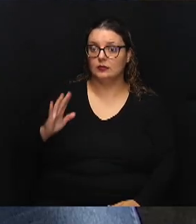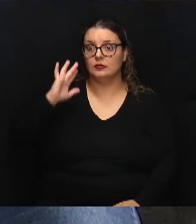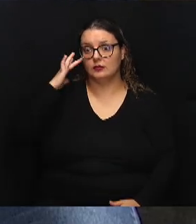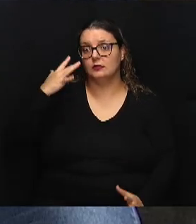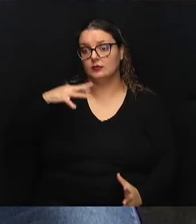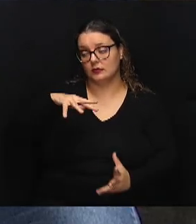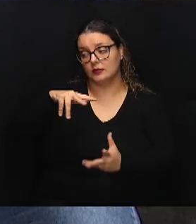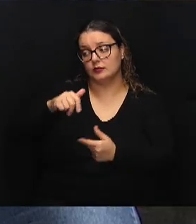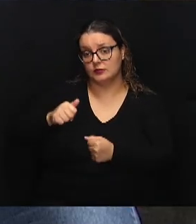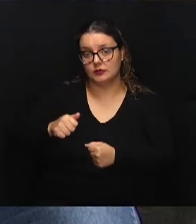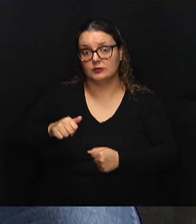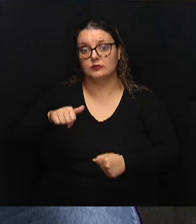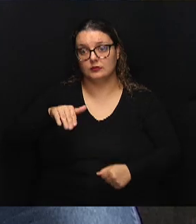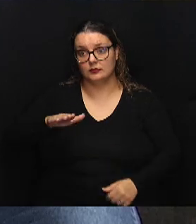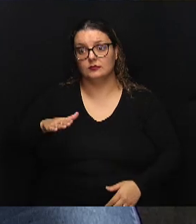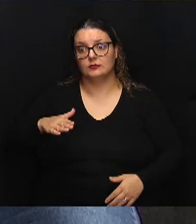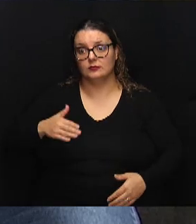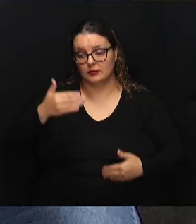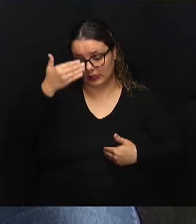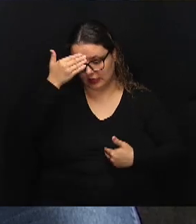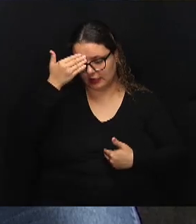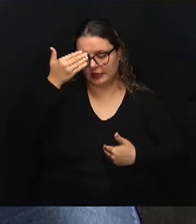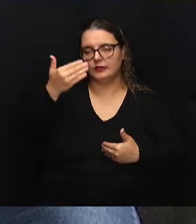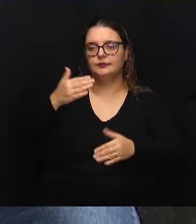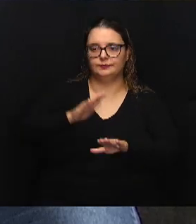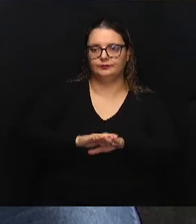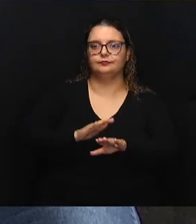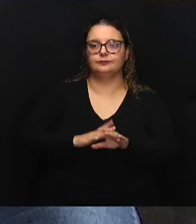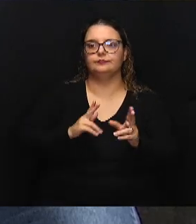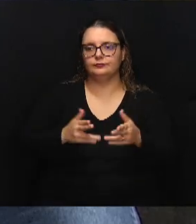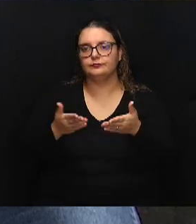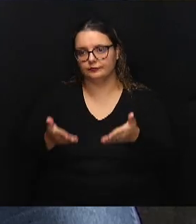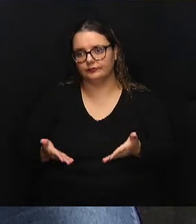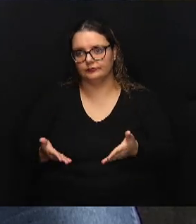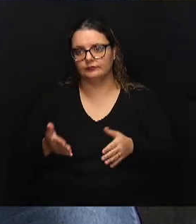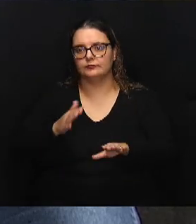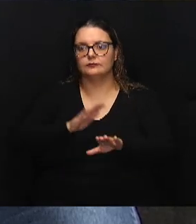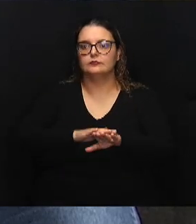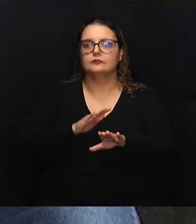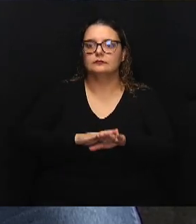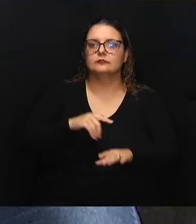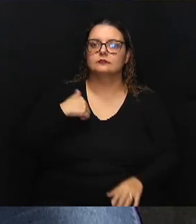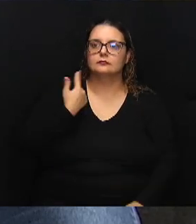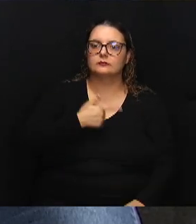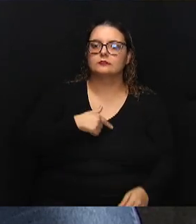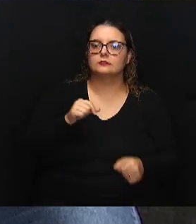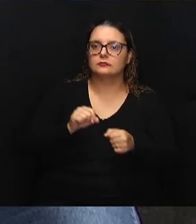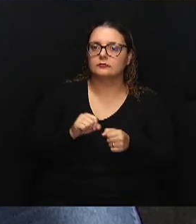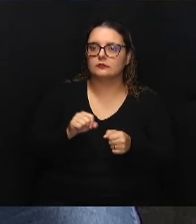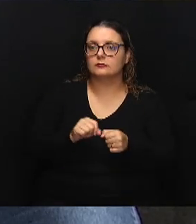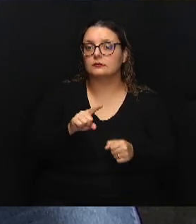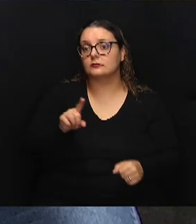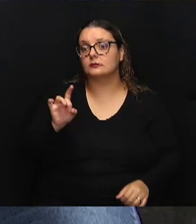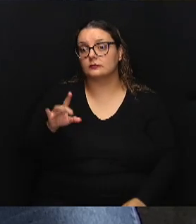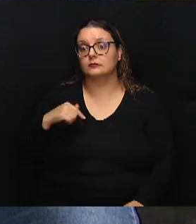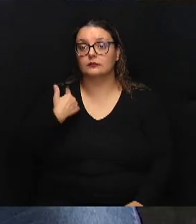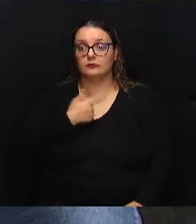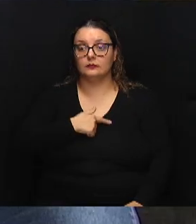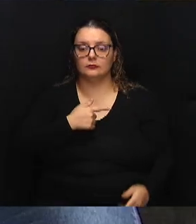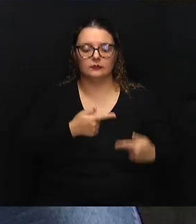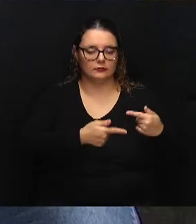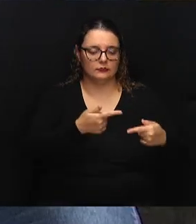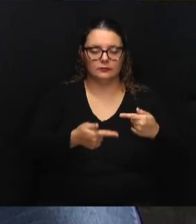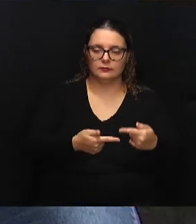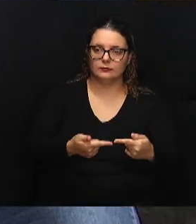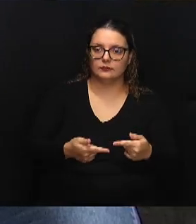planeta, né, cada vez mais agradece atitudes como essa, atitudes que façam com que a gente tenha não só as nossas gerações,